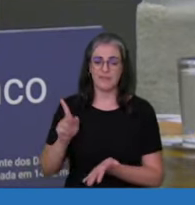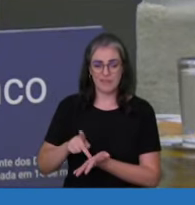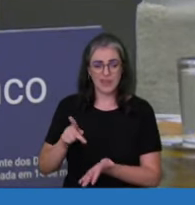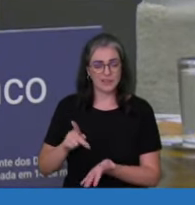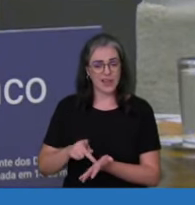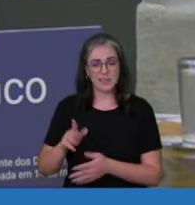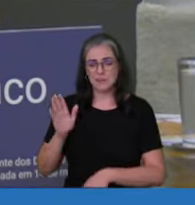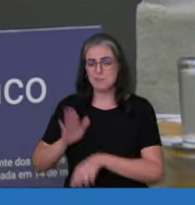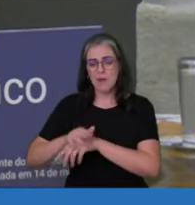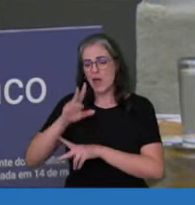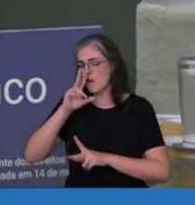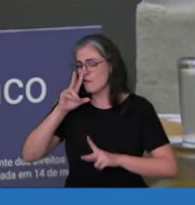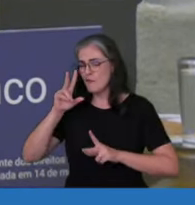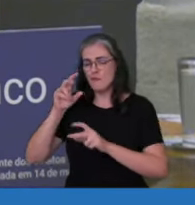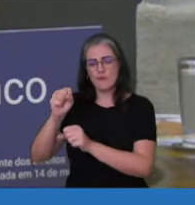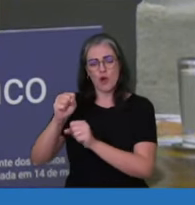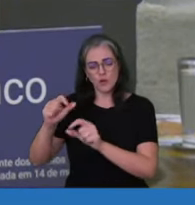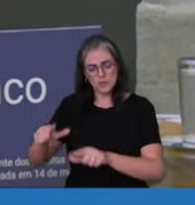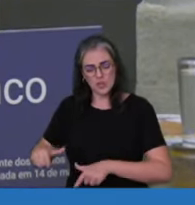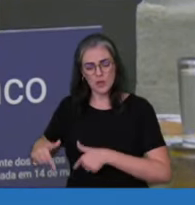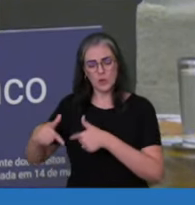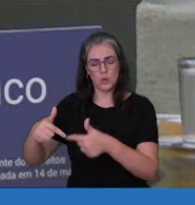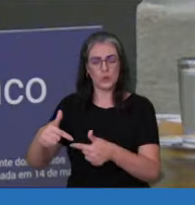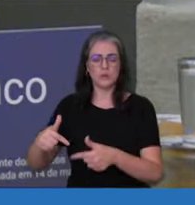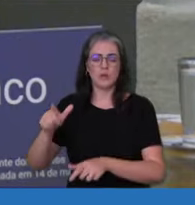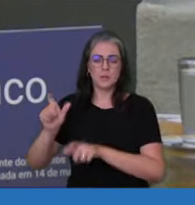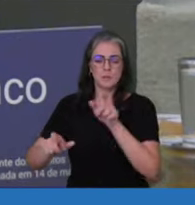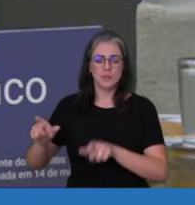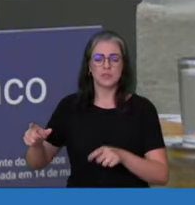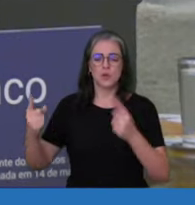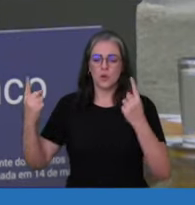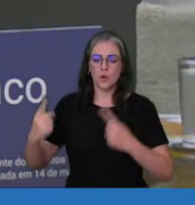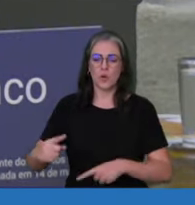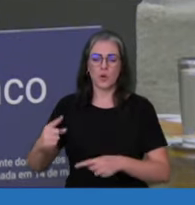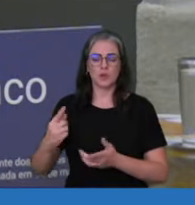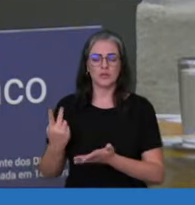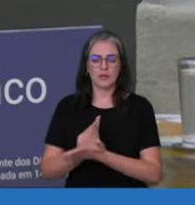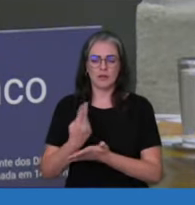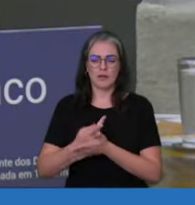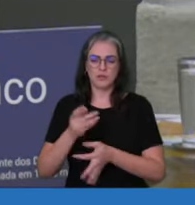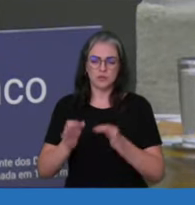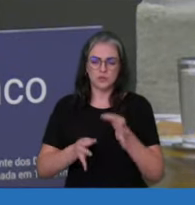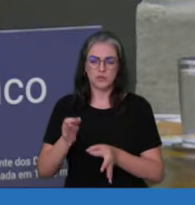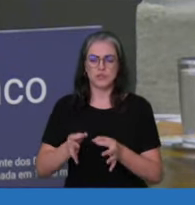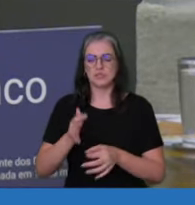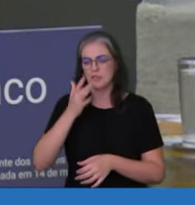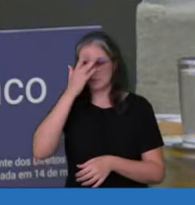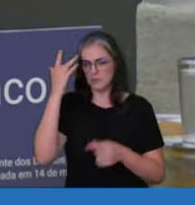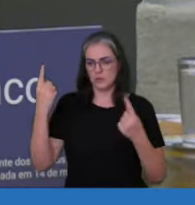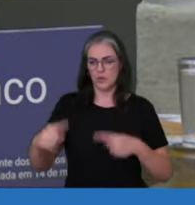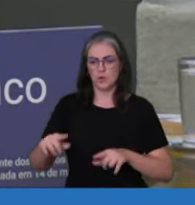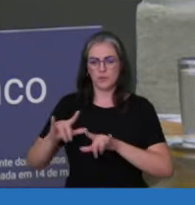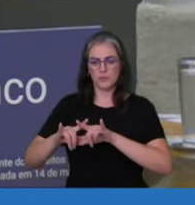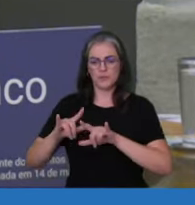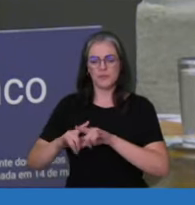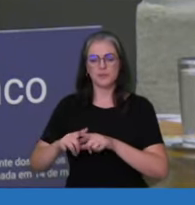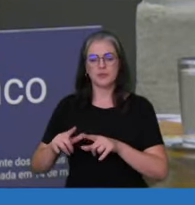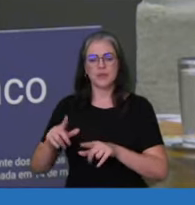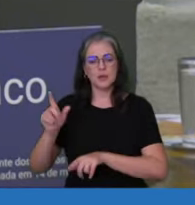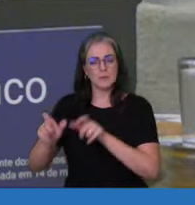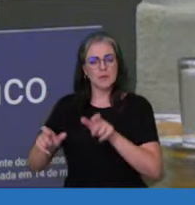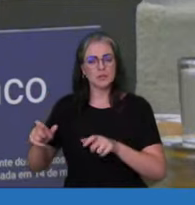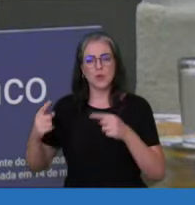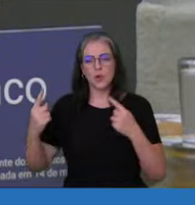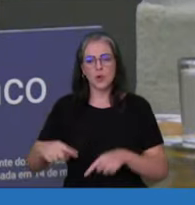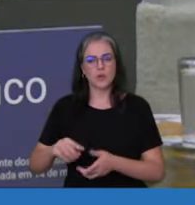forte àqueles que combatem a injustiça, àqueles que combatem as milícias, àqueles que combatem a insegurança no nosso